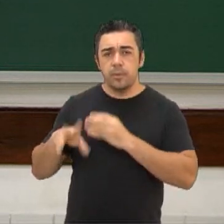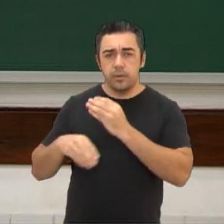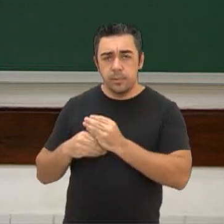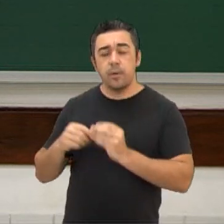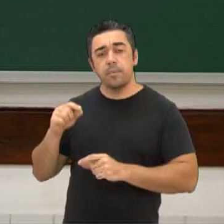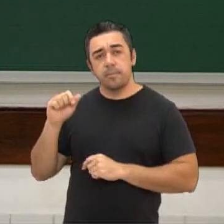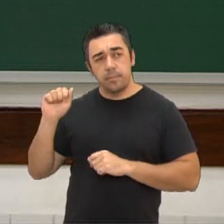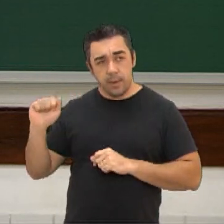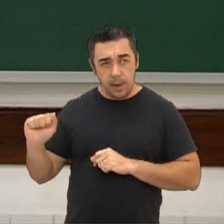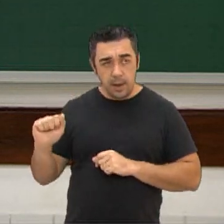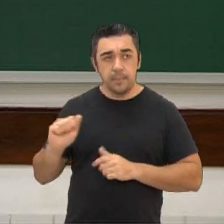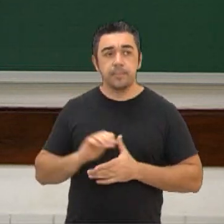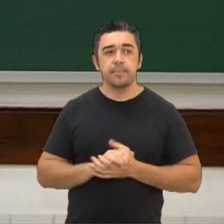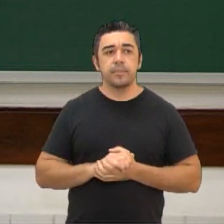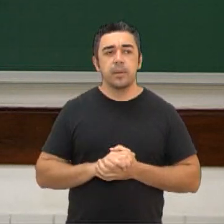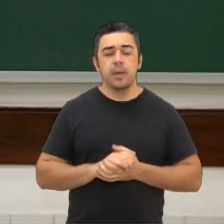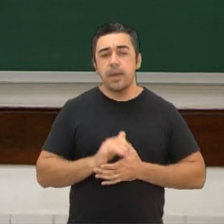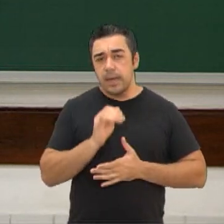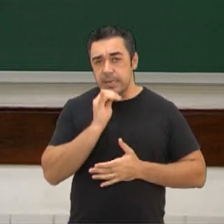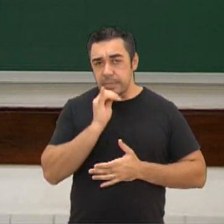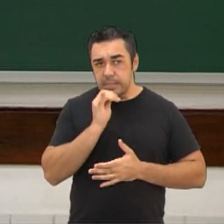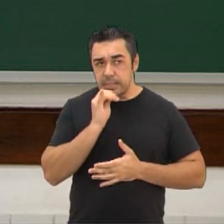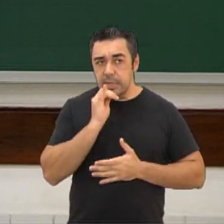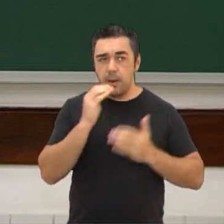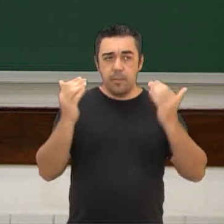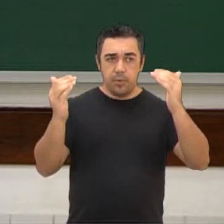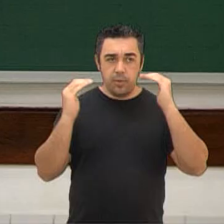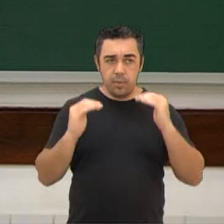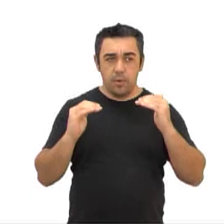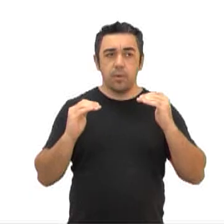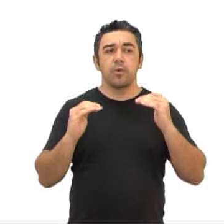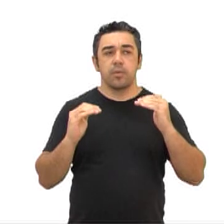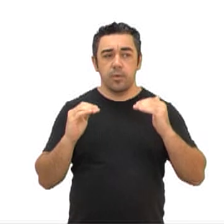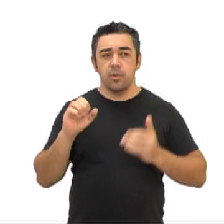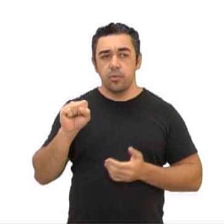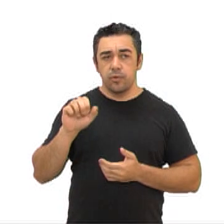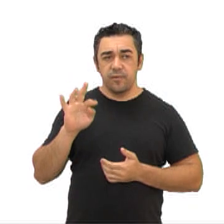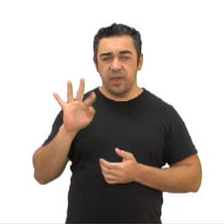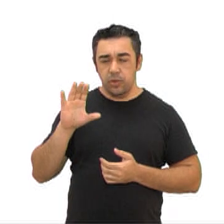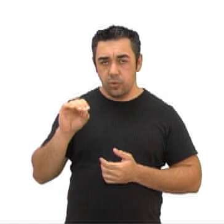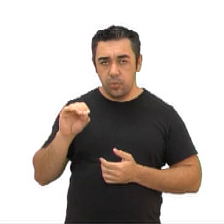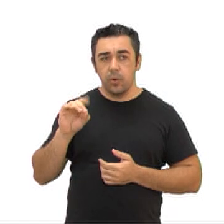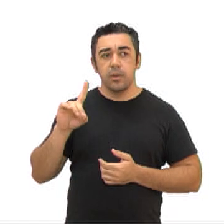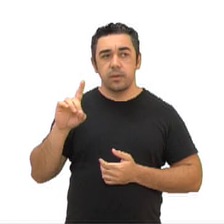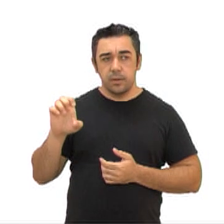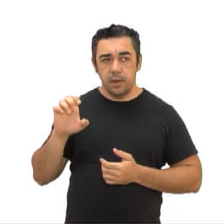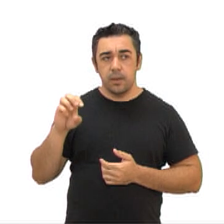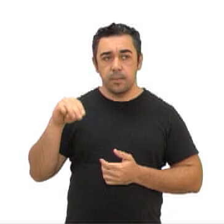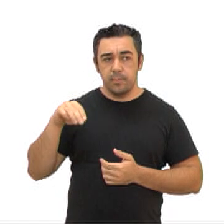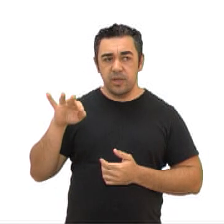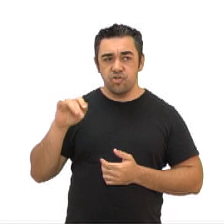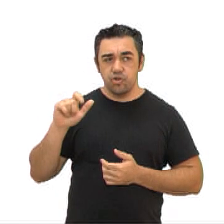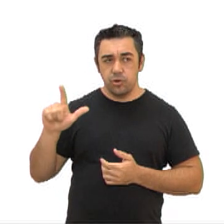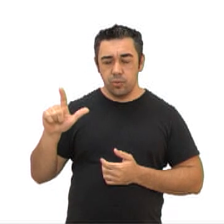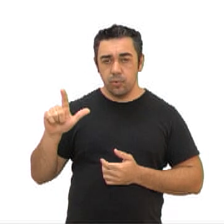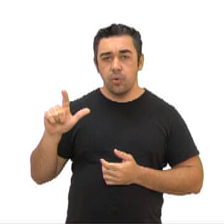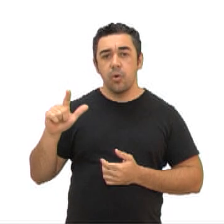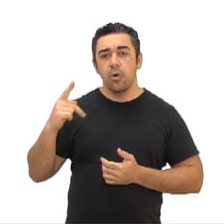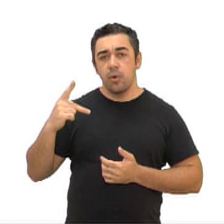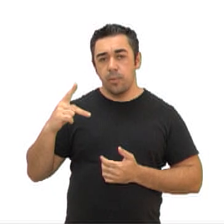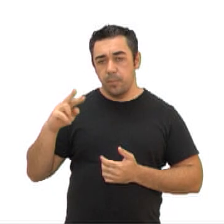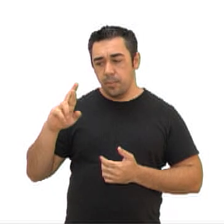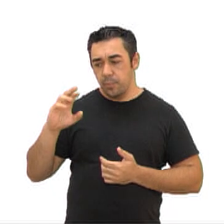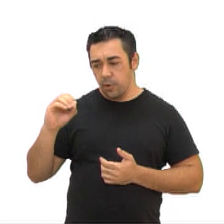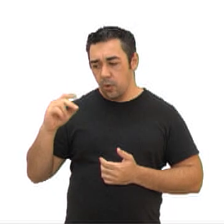radical acrescentado de A. Eu tenho um exemplo aqui, né, que é o sulfeto metil, que é o